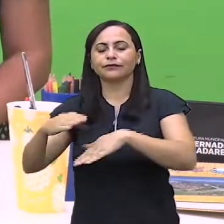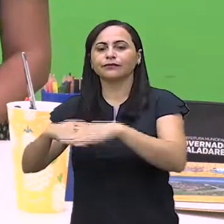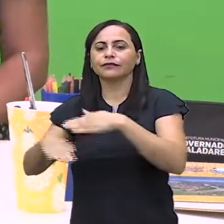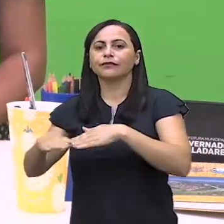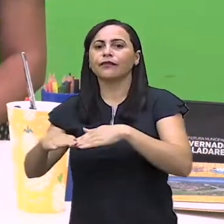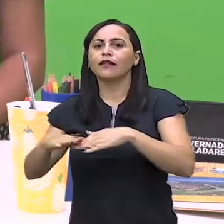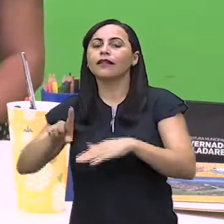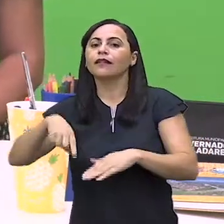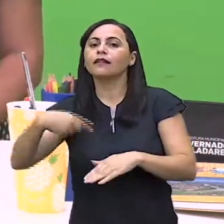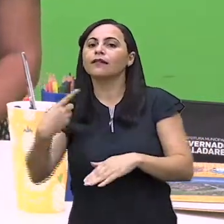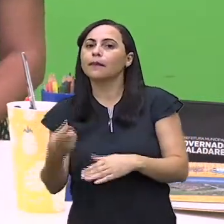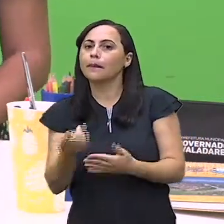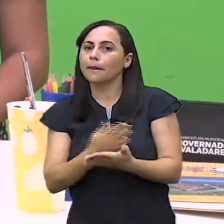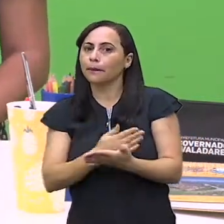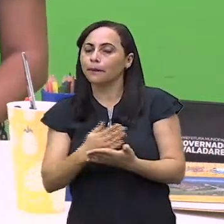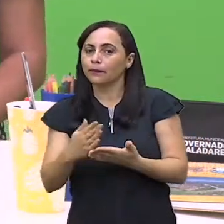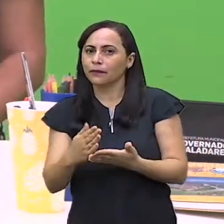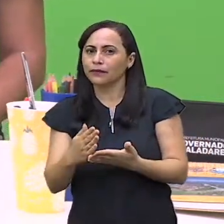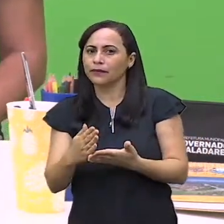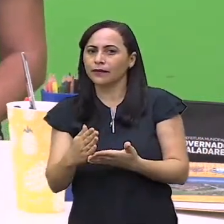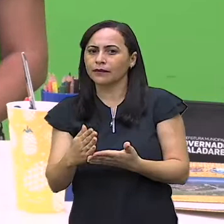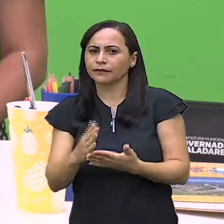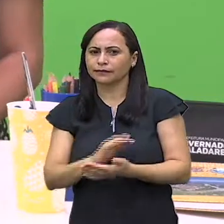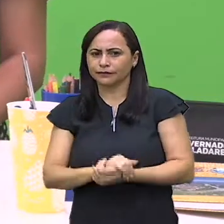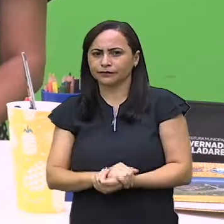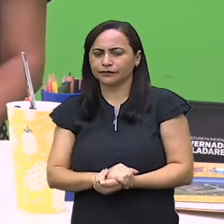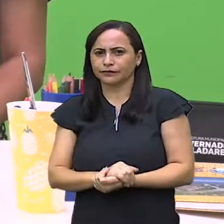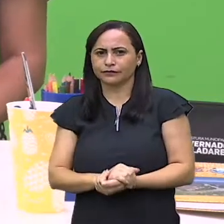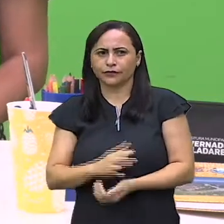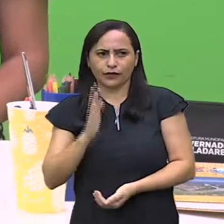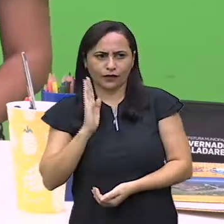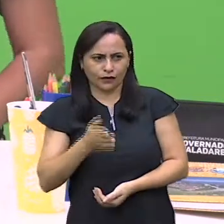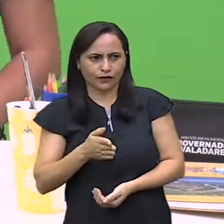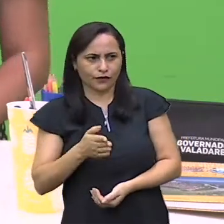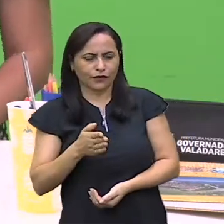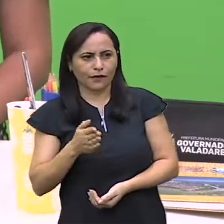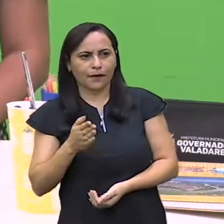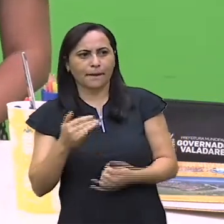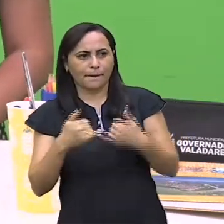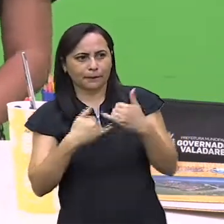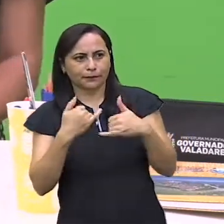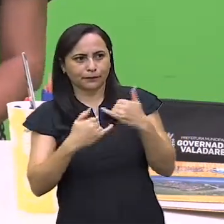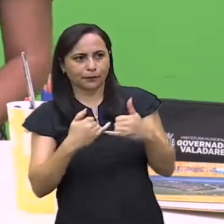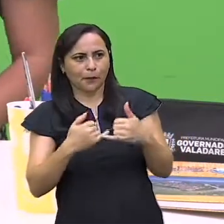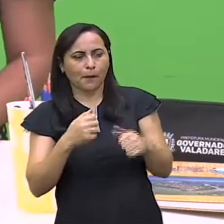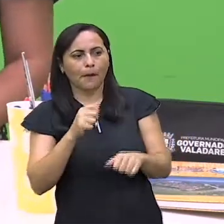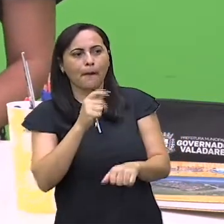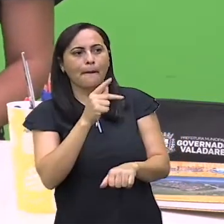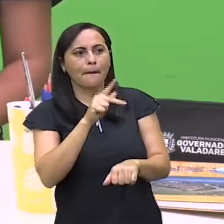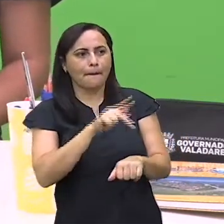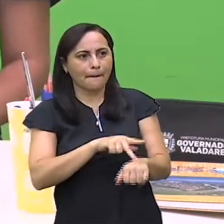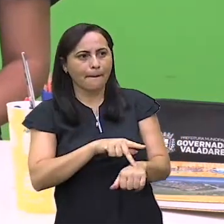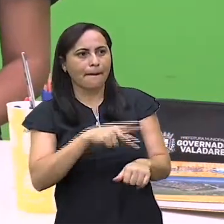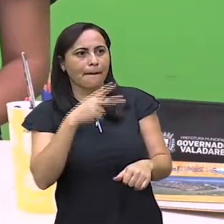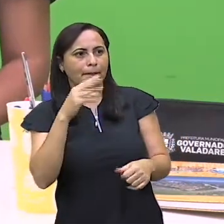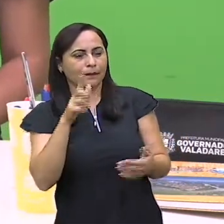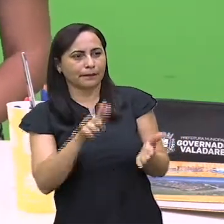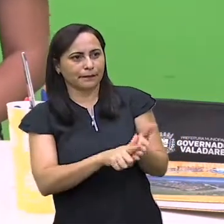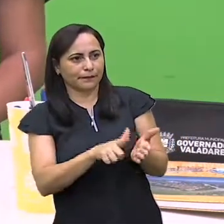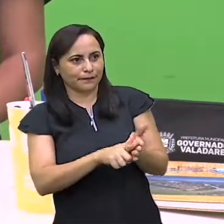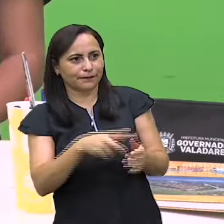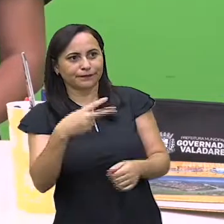E nós vamos começar. Mas nós, você já brincou de pedra, papel, tesoura? Já. A